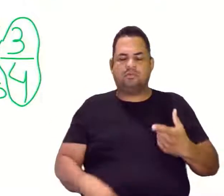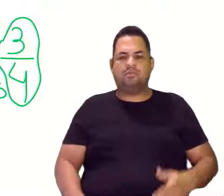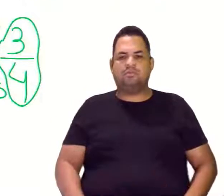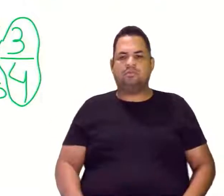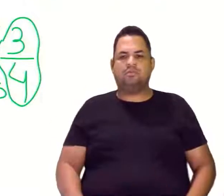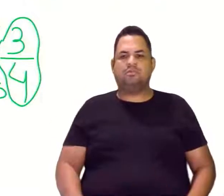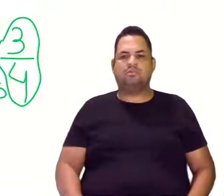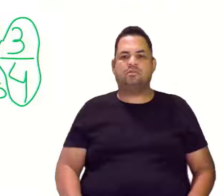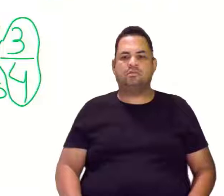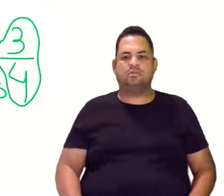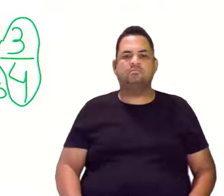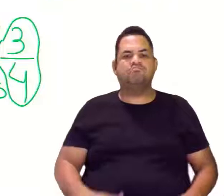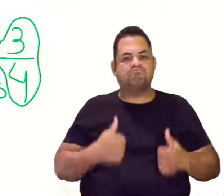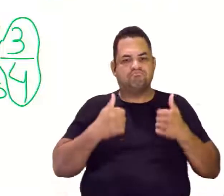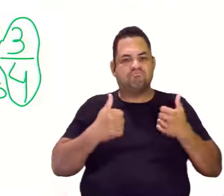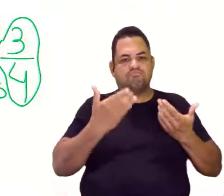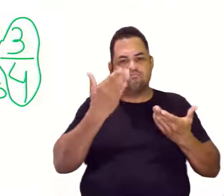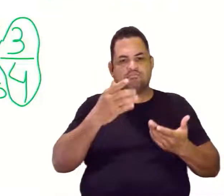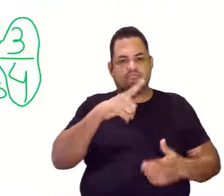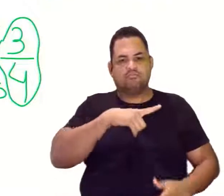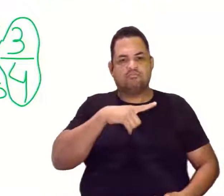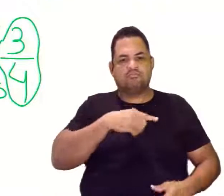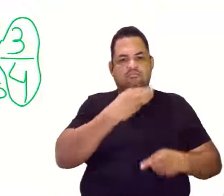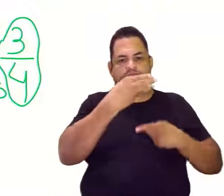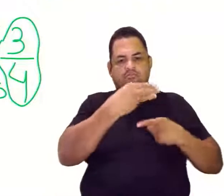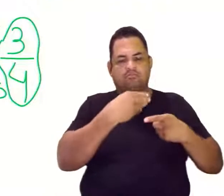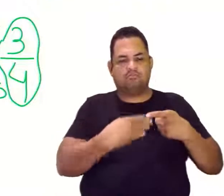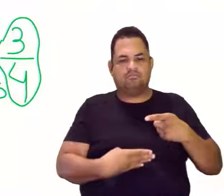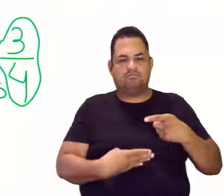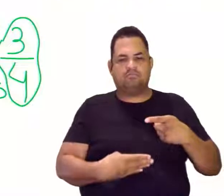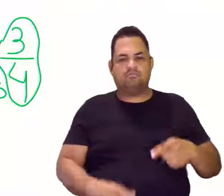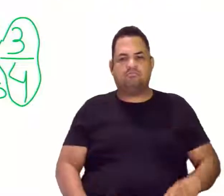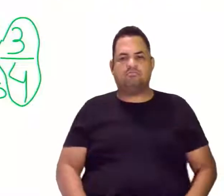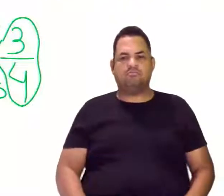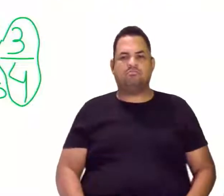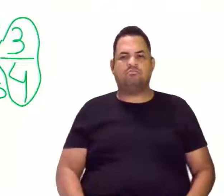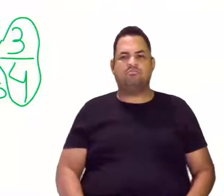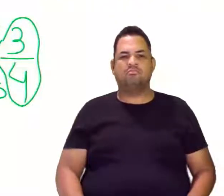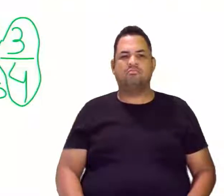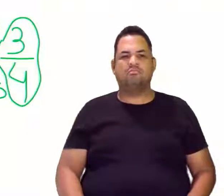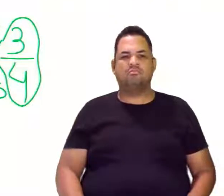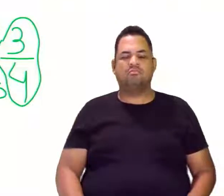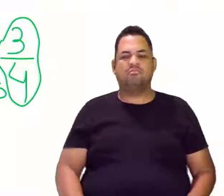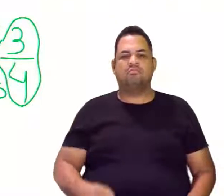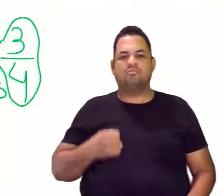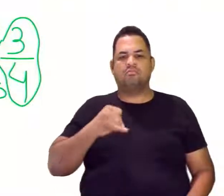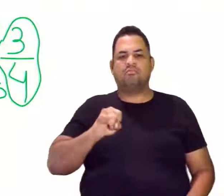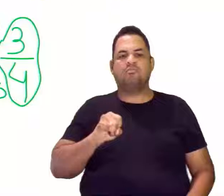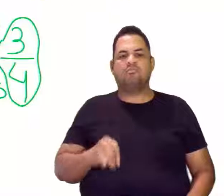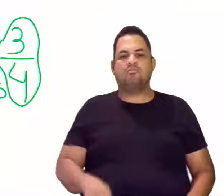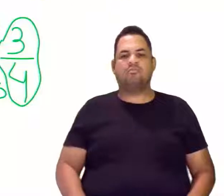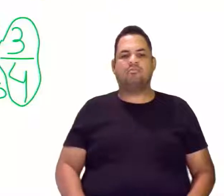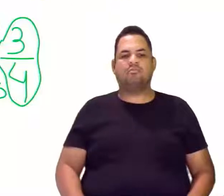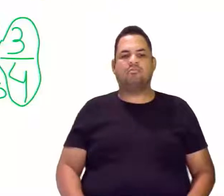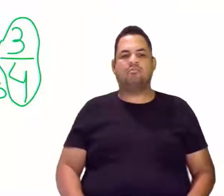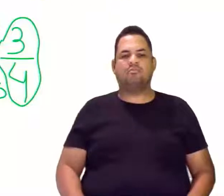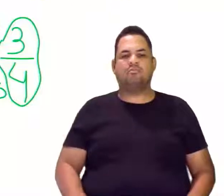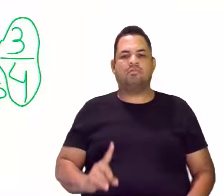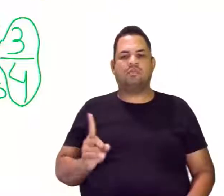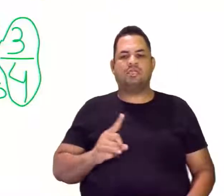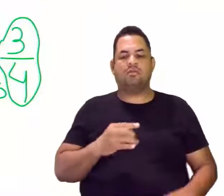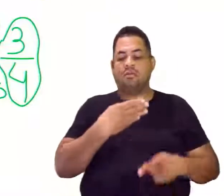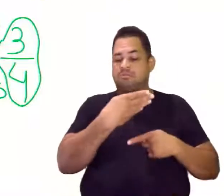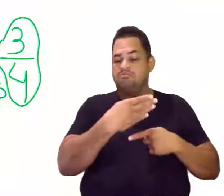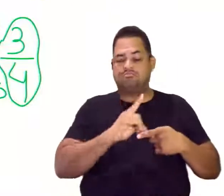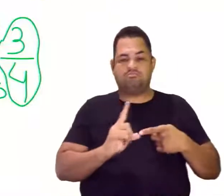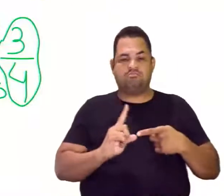o mesmo. Ah, então beleza. Então, aqui eu tenho 3/4, ó. 3/4. Se é 3/4, não é 4/3,